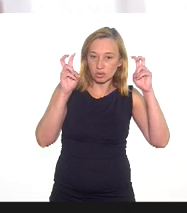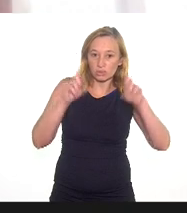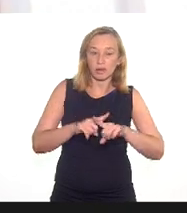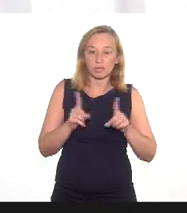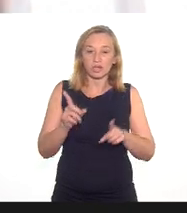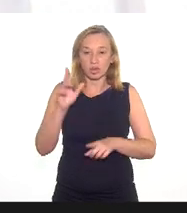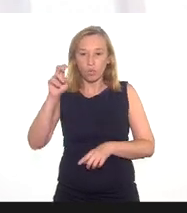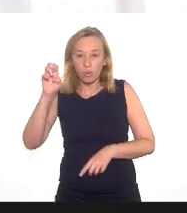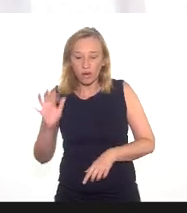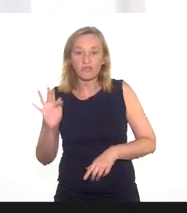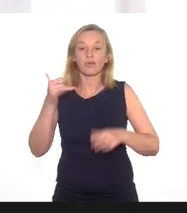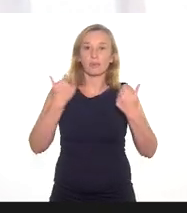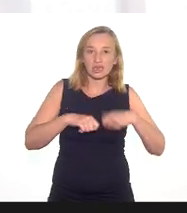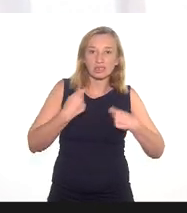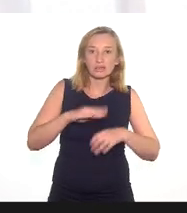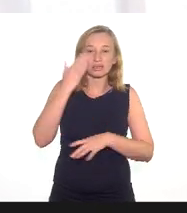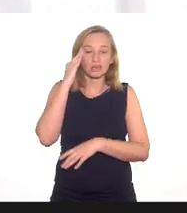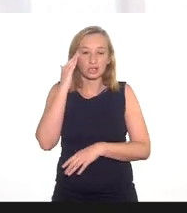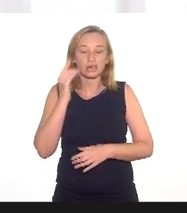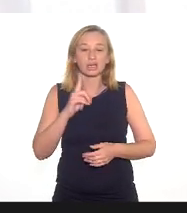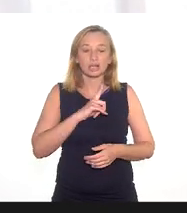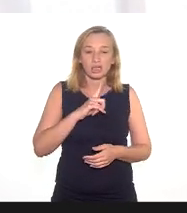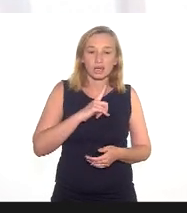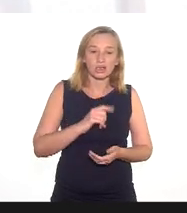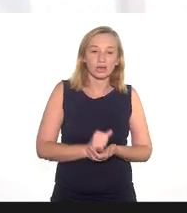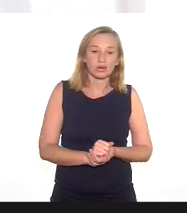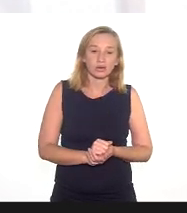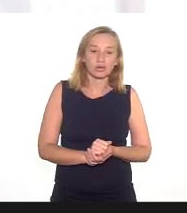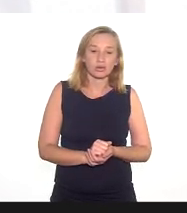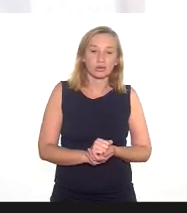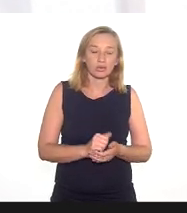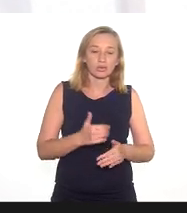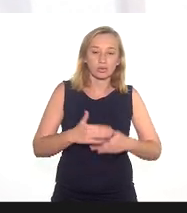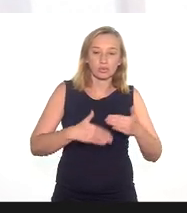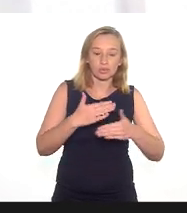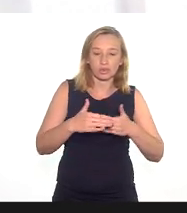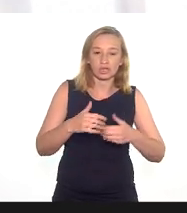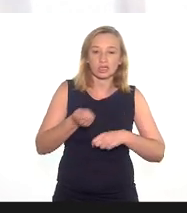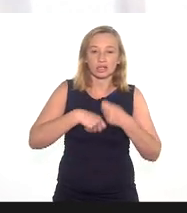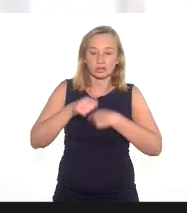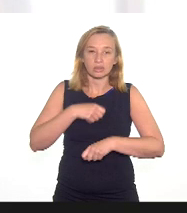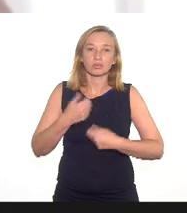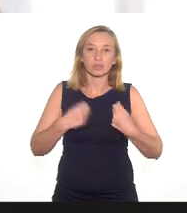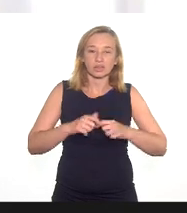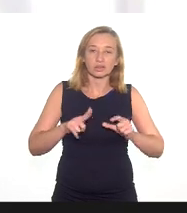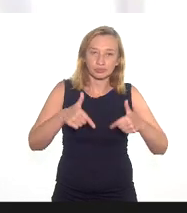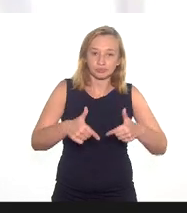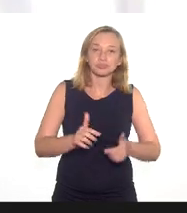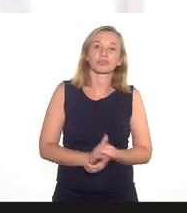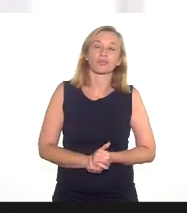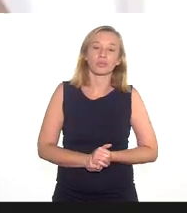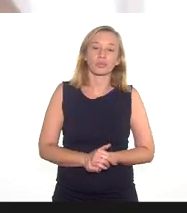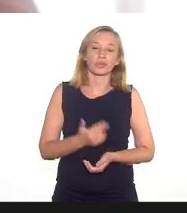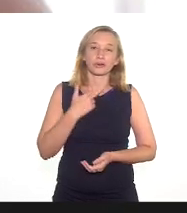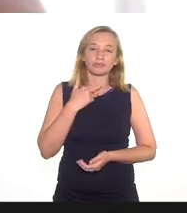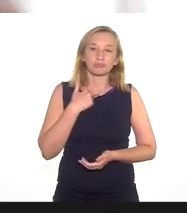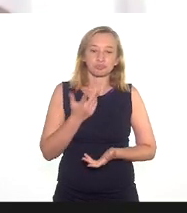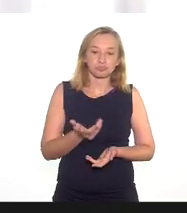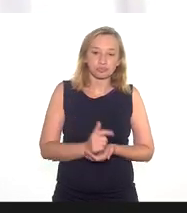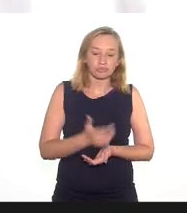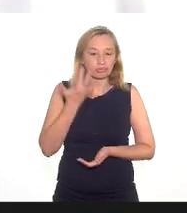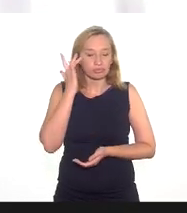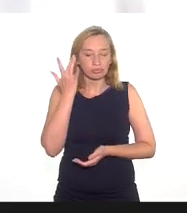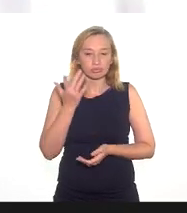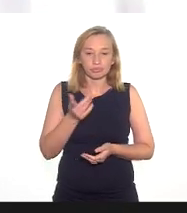a UENF precisa entender que existe uma forma em que o processo administrativo precisa tramitar. Ela não pode achar